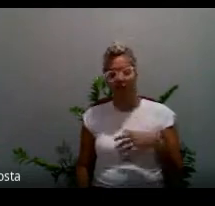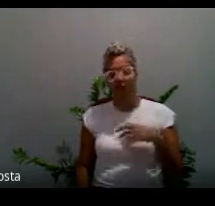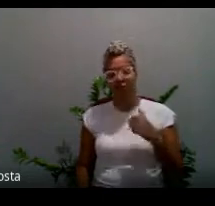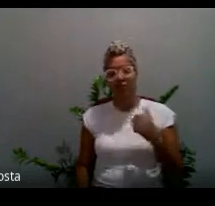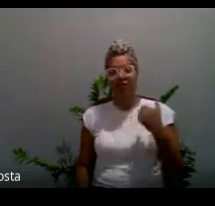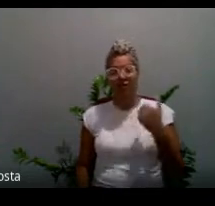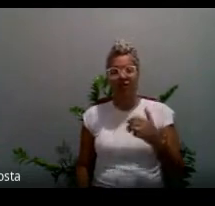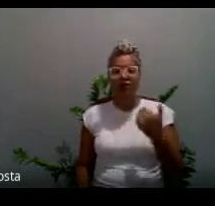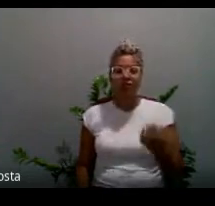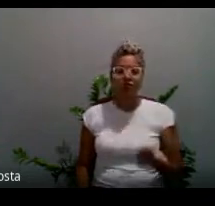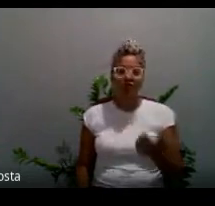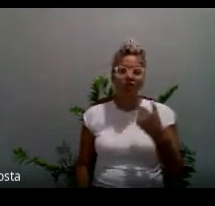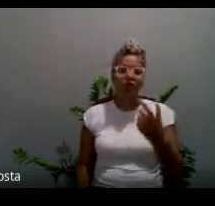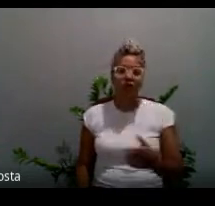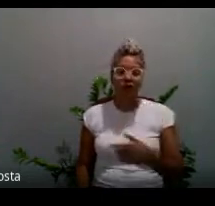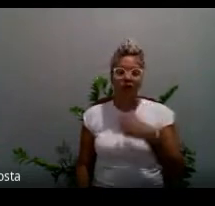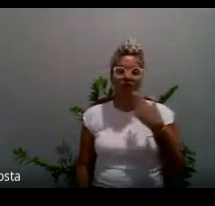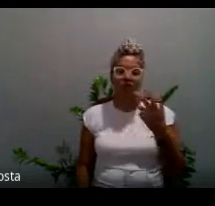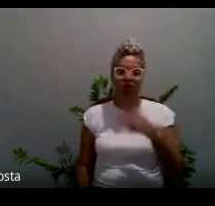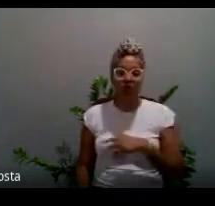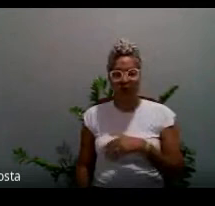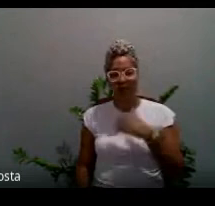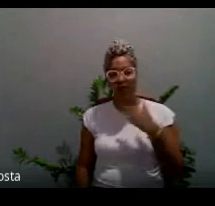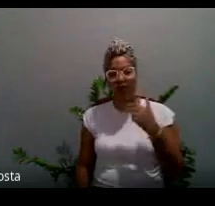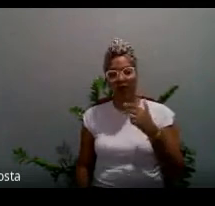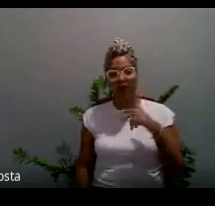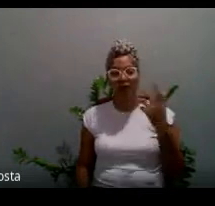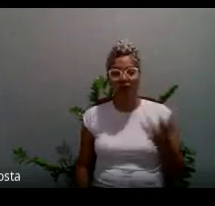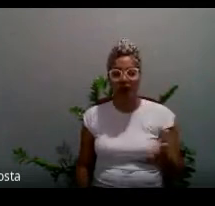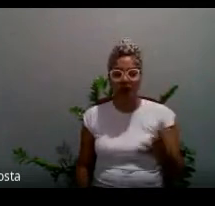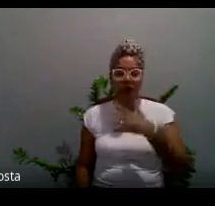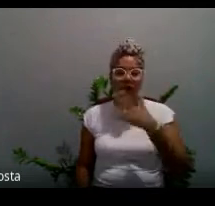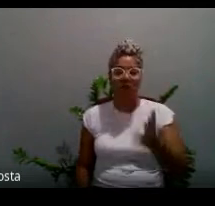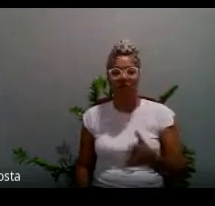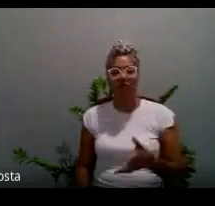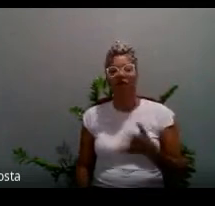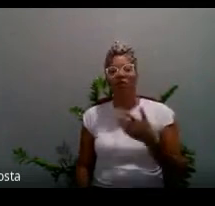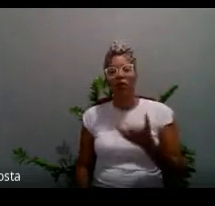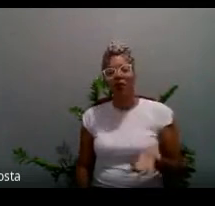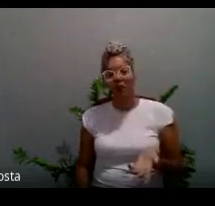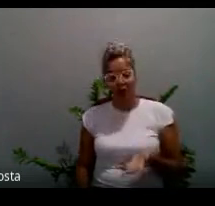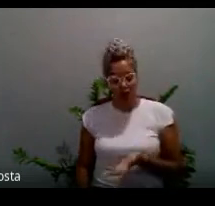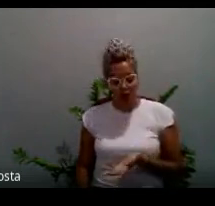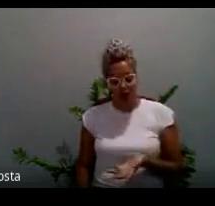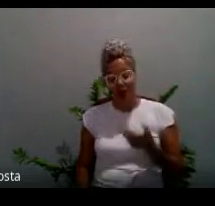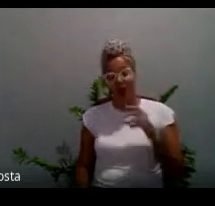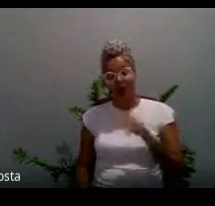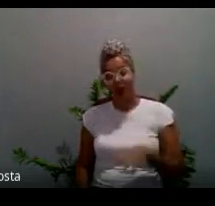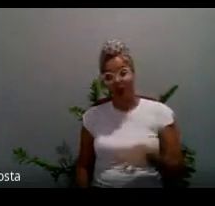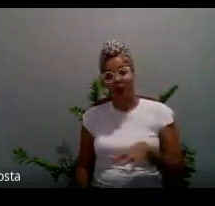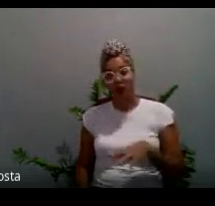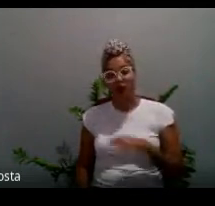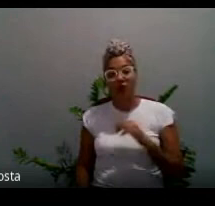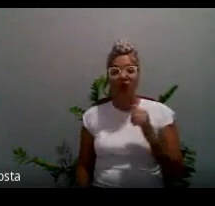os estudantes como professores da comunidade da UFRB, fora, né, da comunidade externa, soubessem o que estava acontecendo. Então, eu